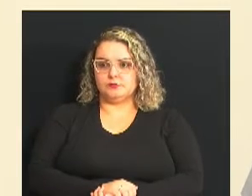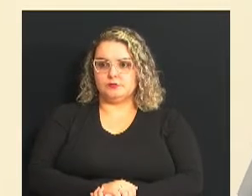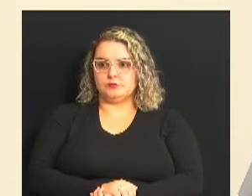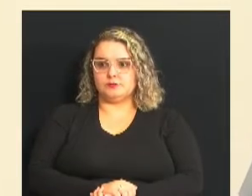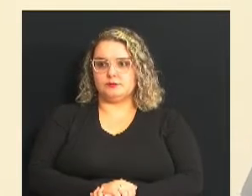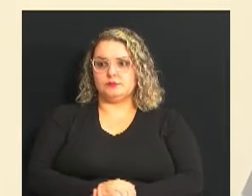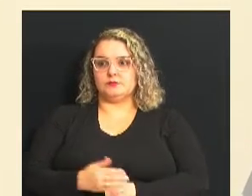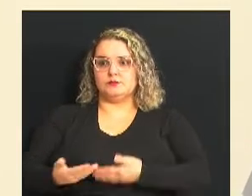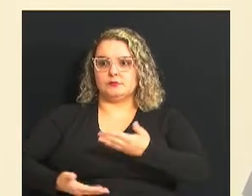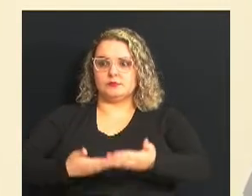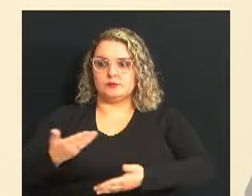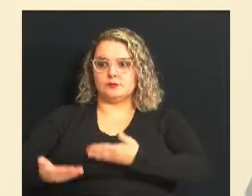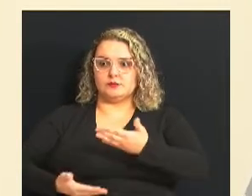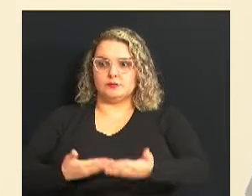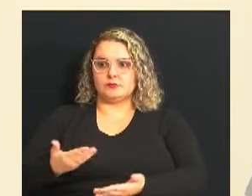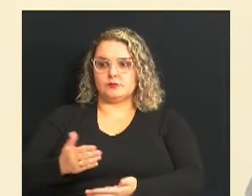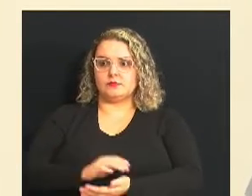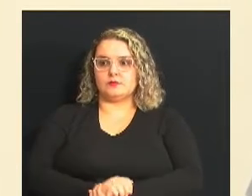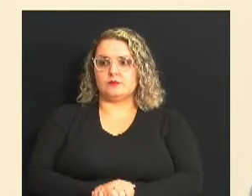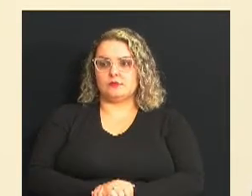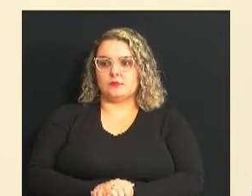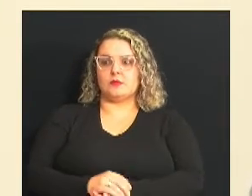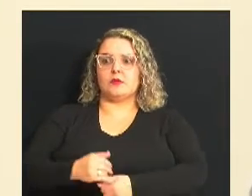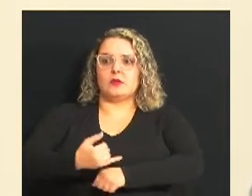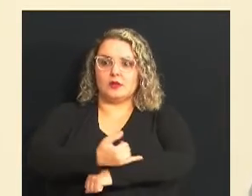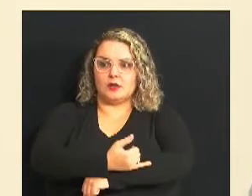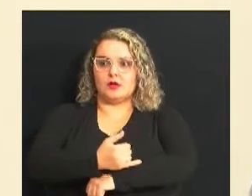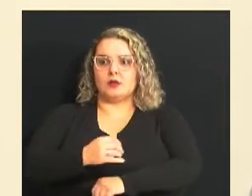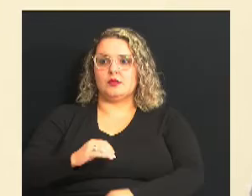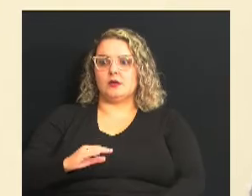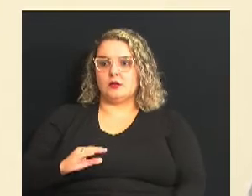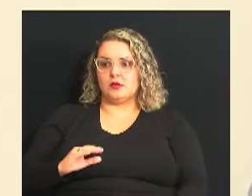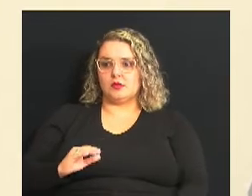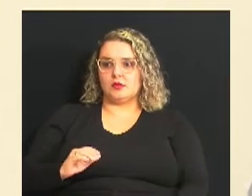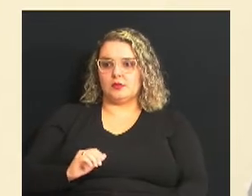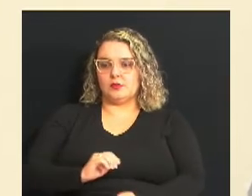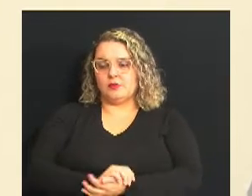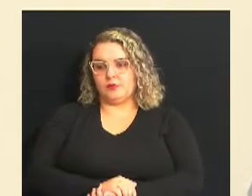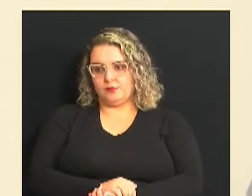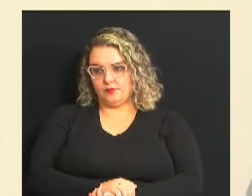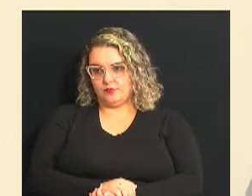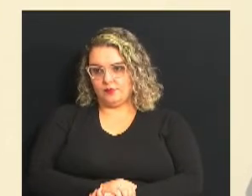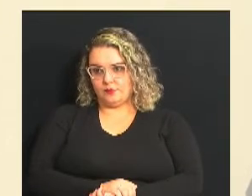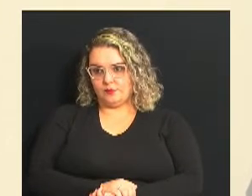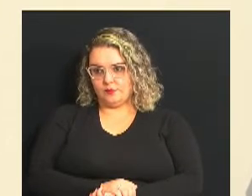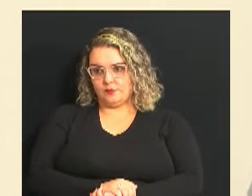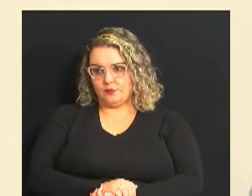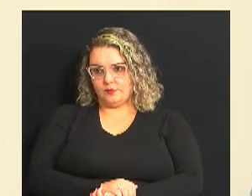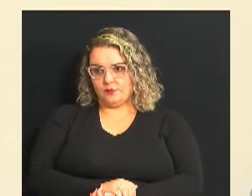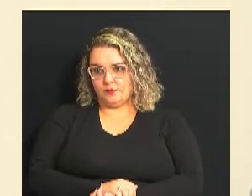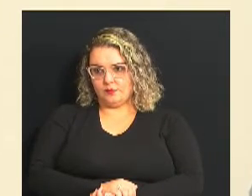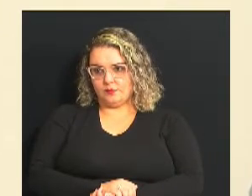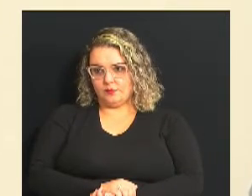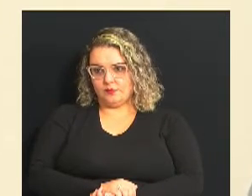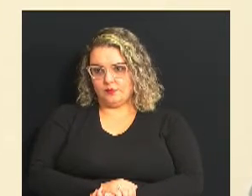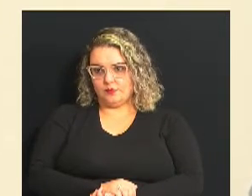servidores, storage, né? Essa é a infraestrutura de cabeamento estruturado. A parte de rede em si,